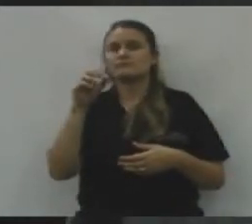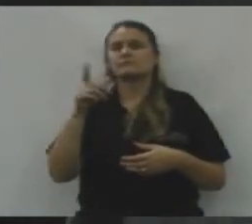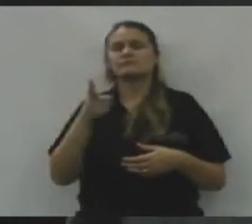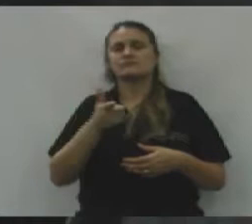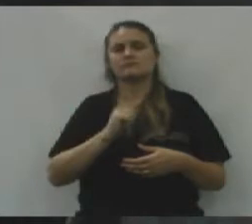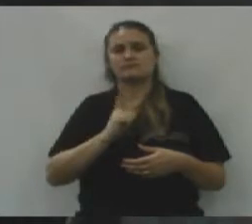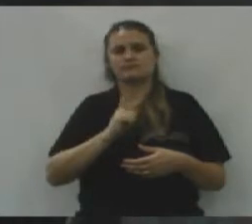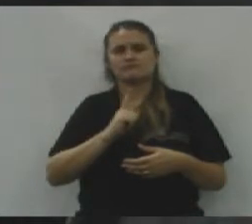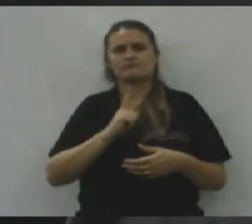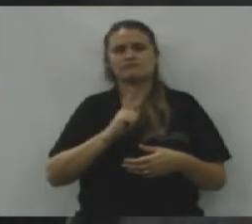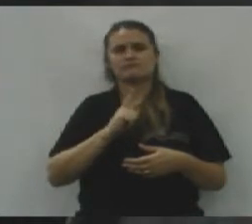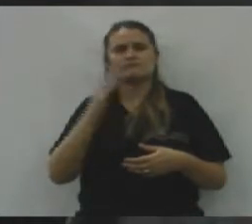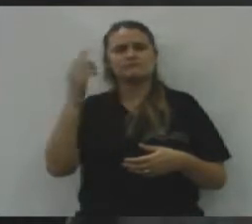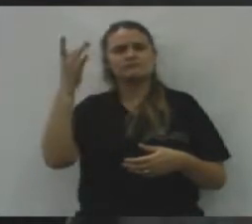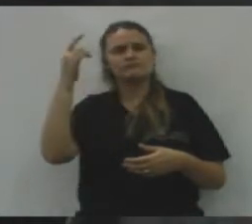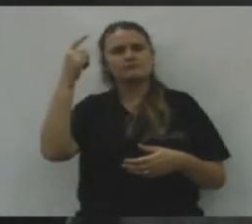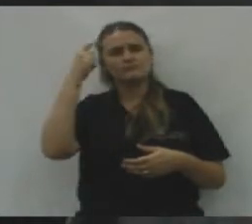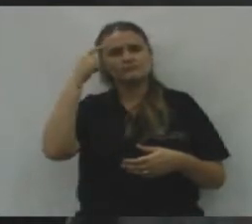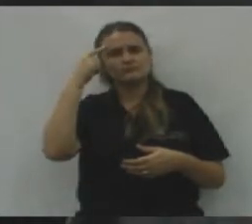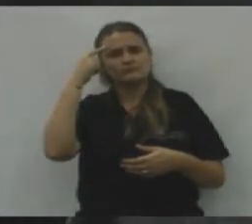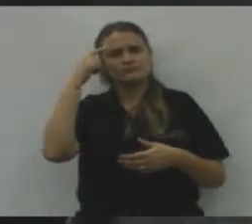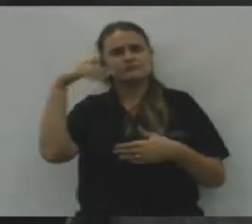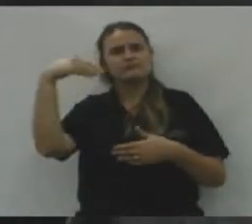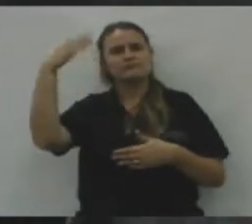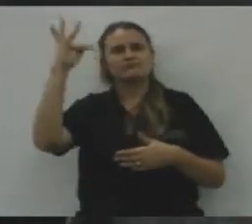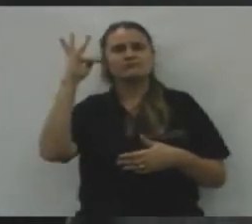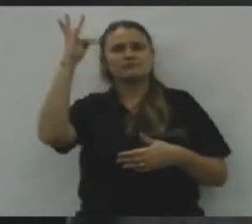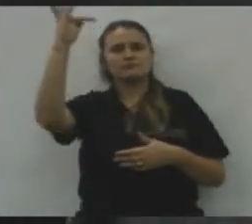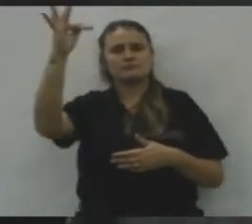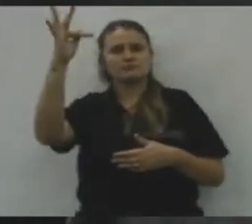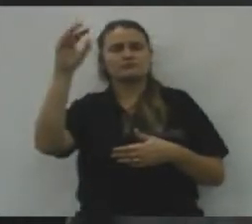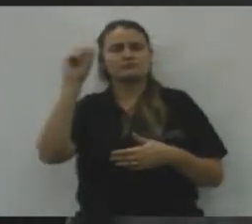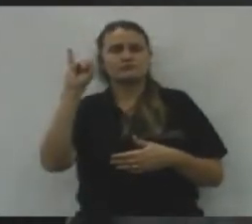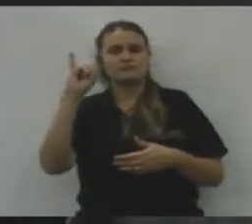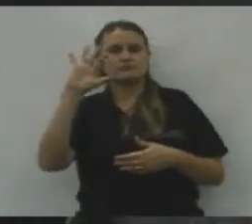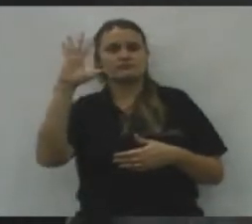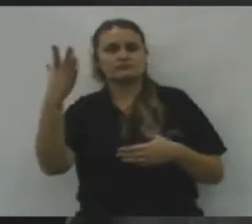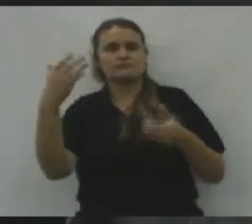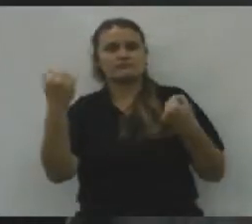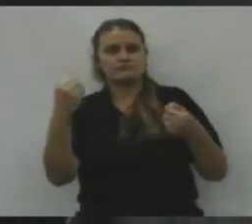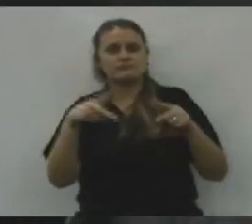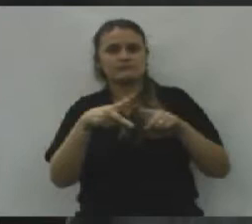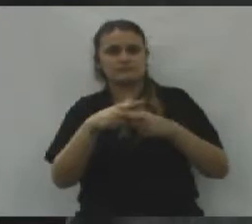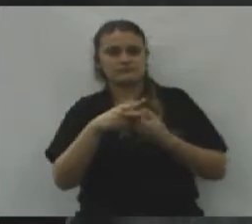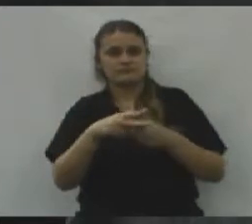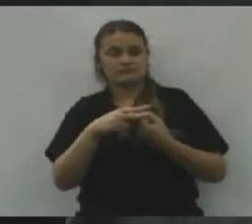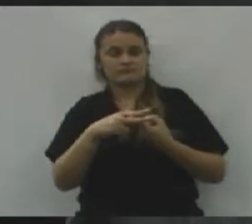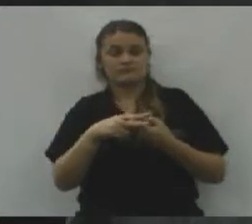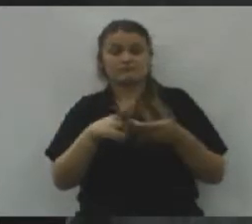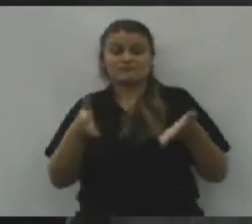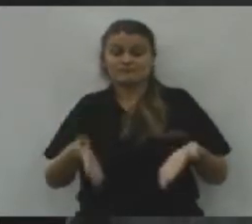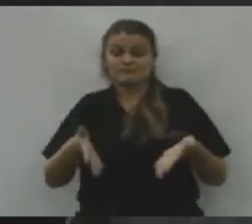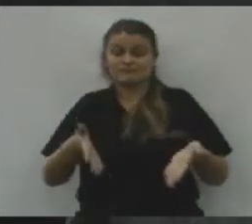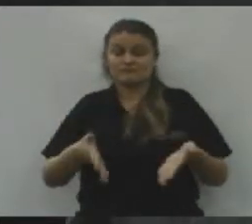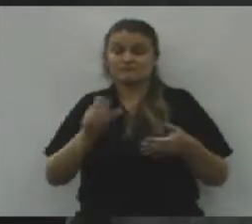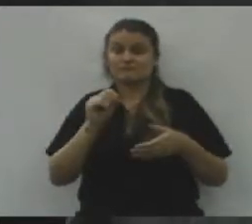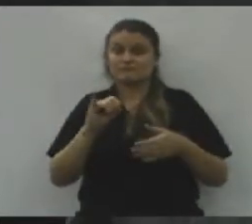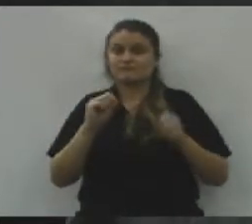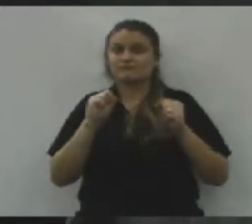tome por consideração nos próximos fatos, e, se possível ainda, fazer a